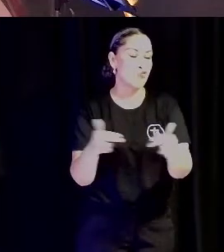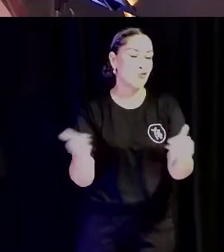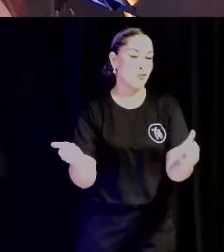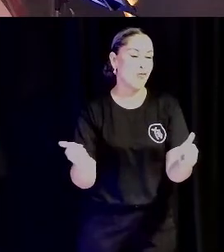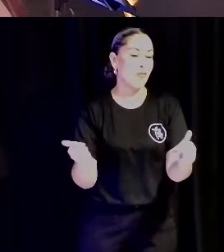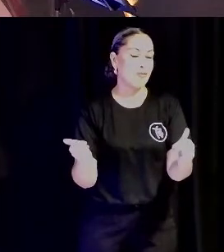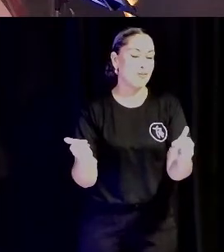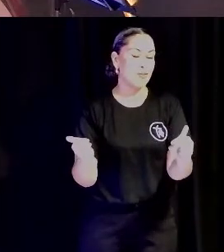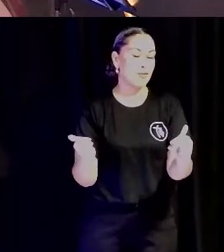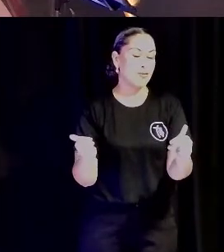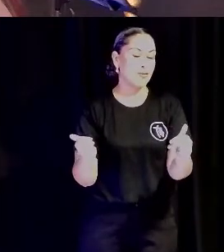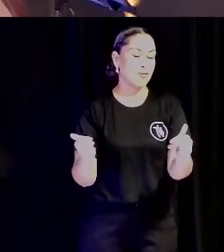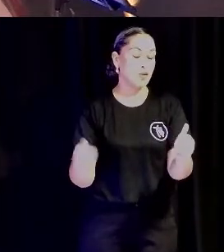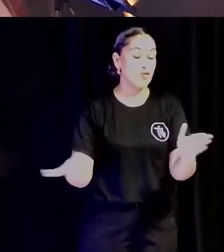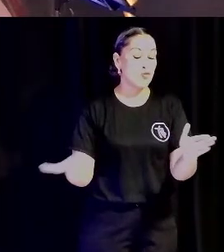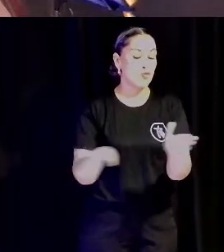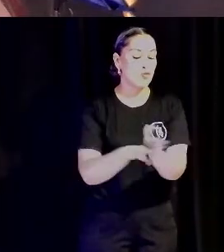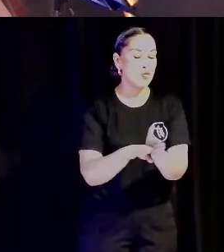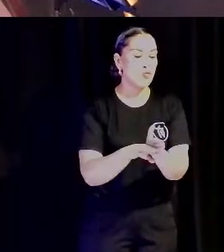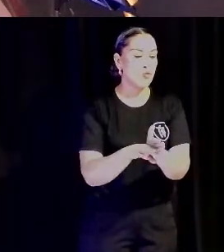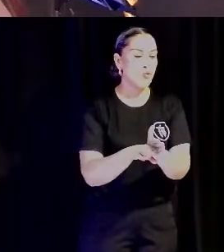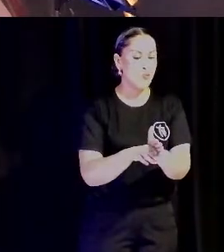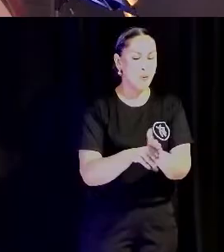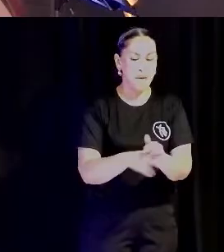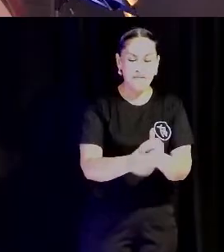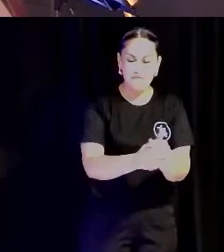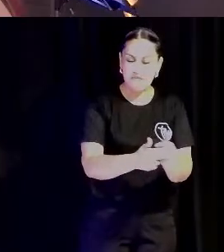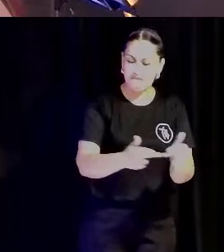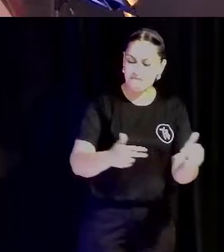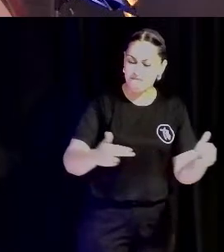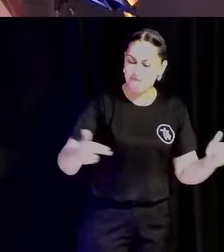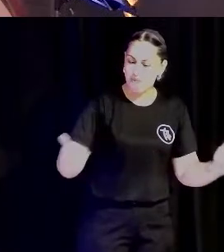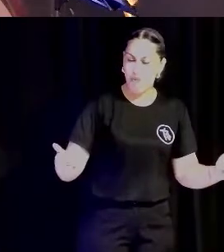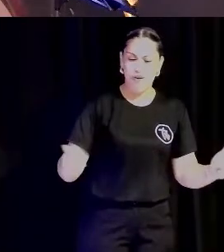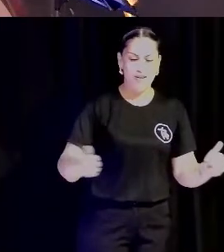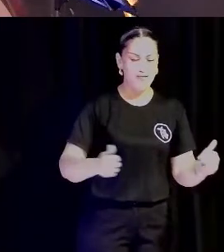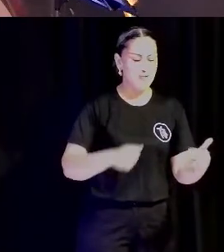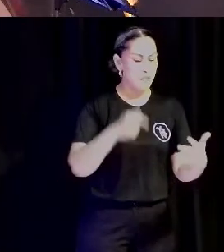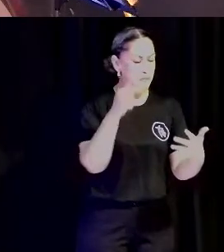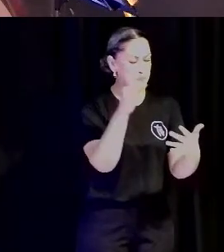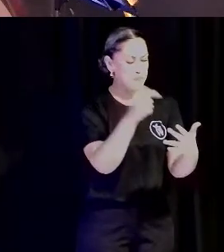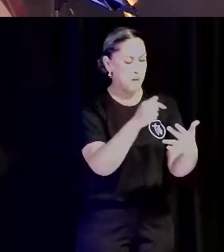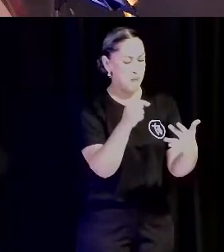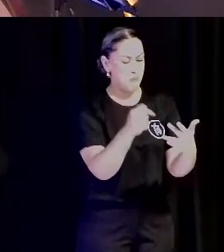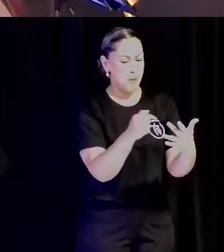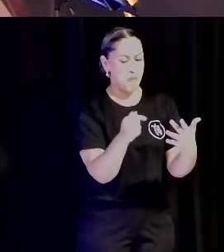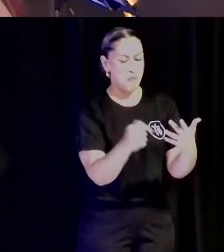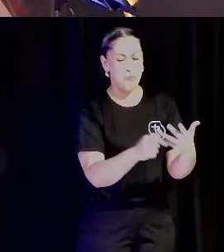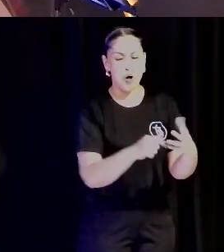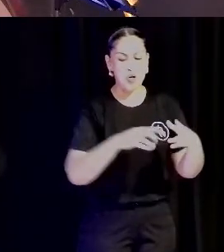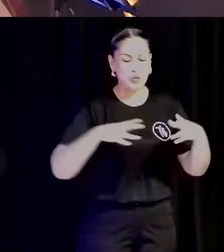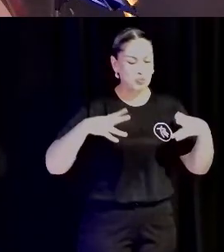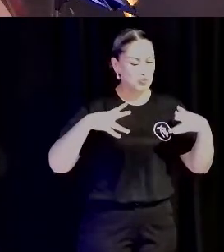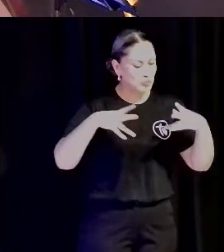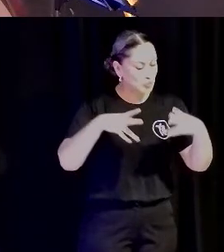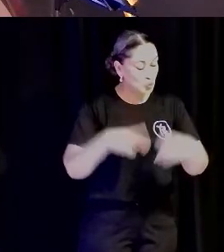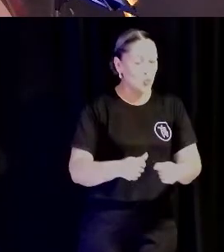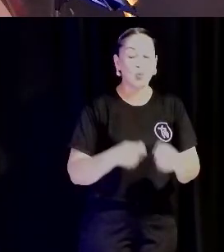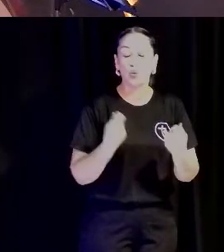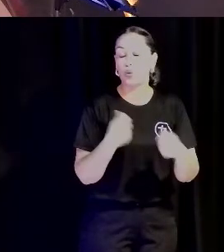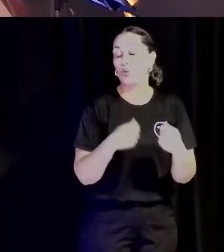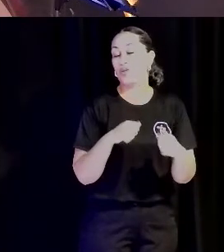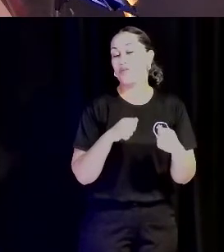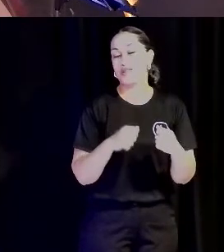3 grandes engradados. Com tudo que se precisa